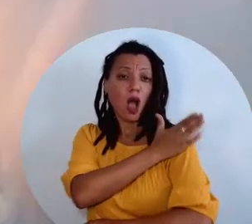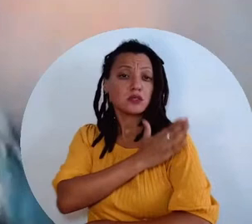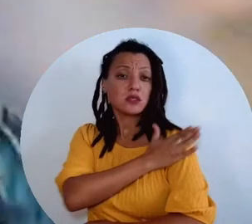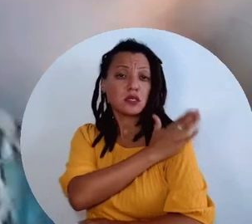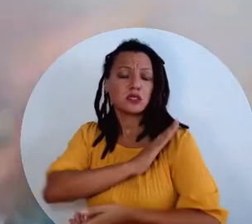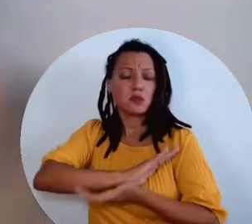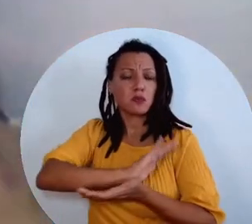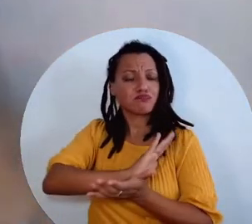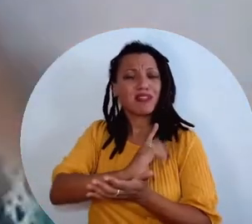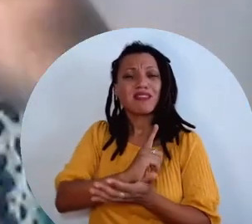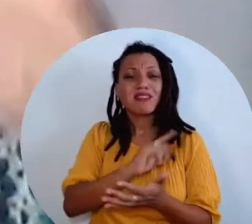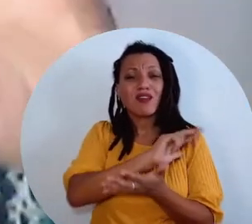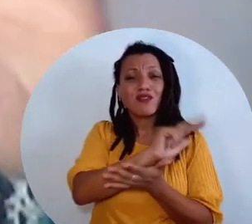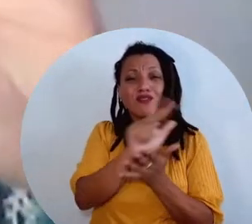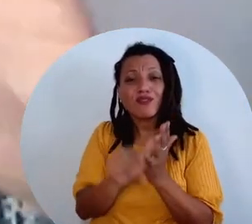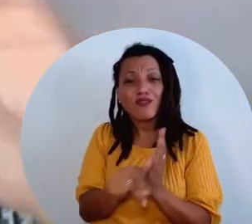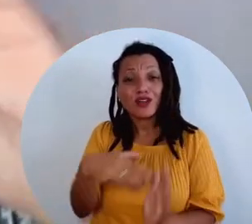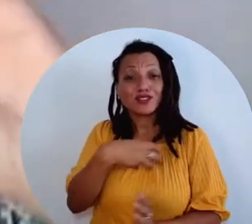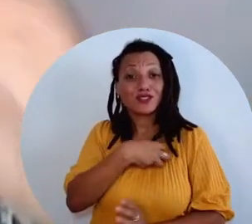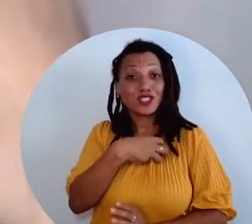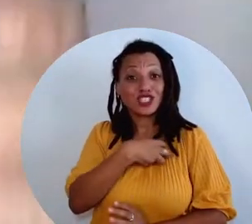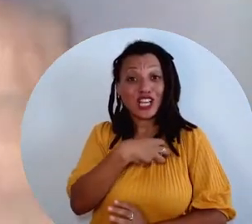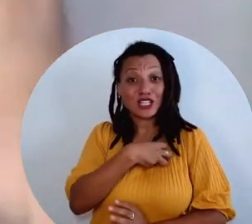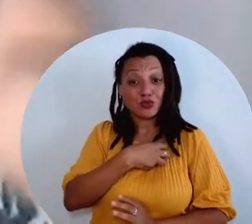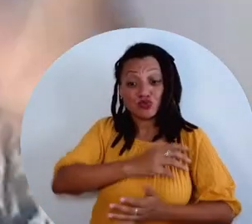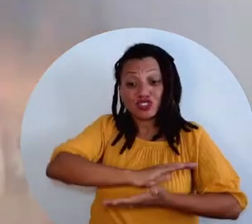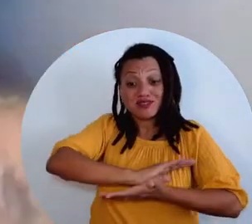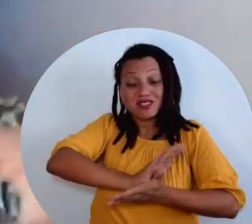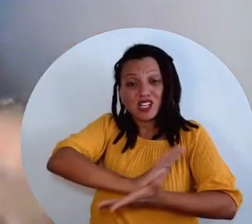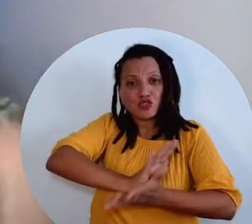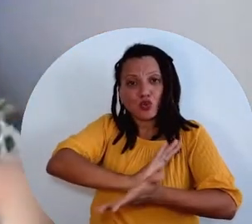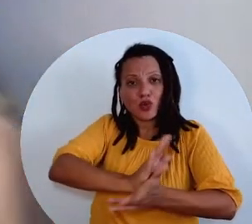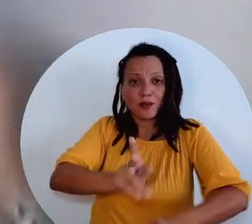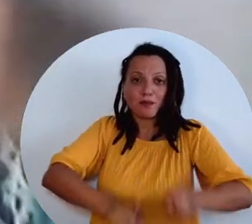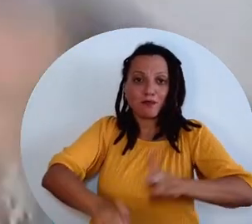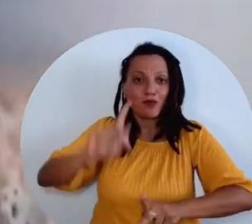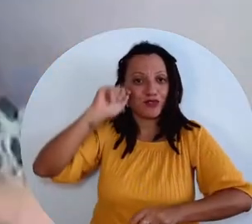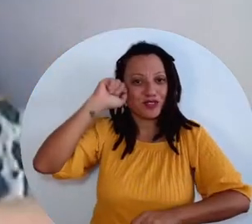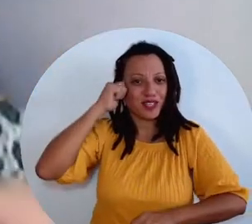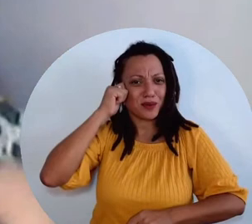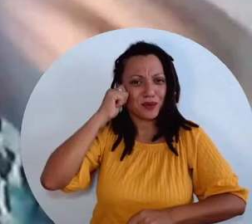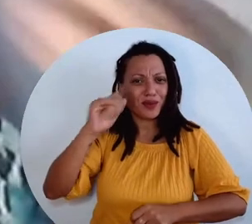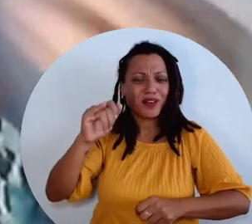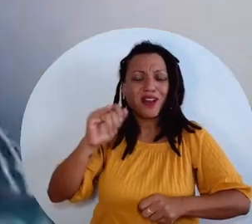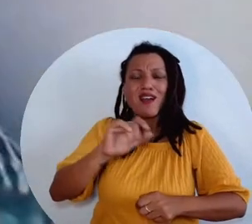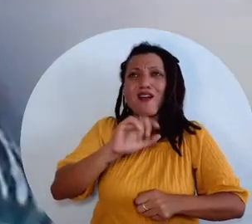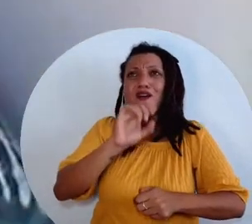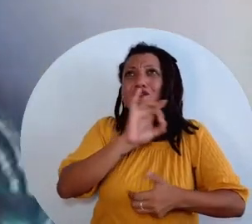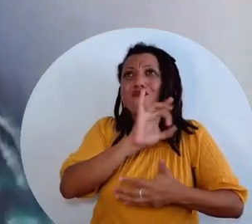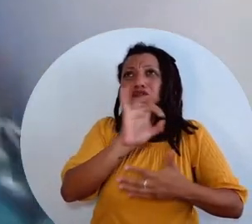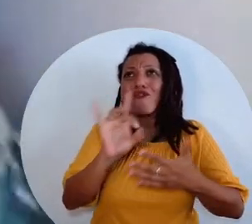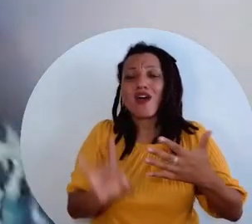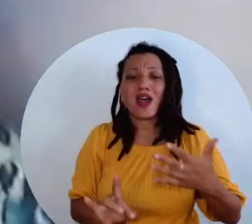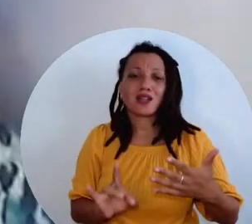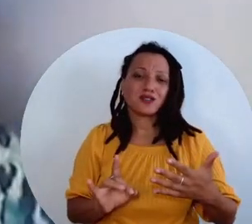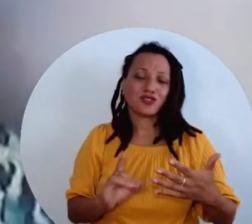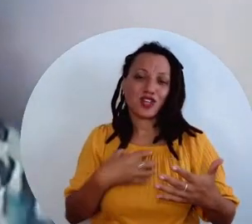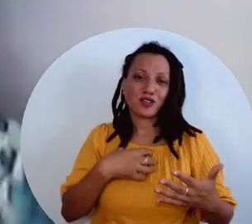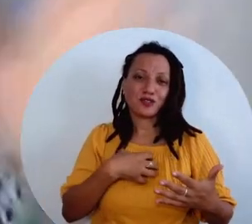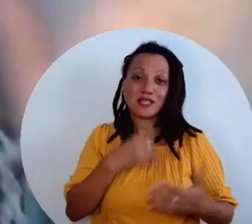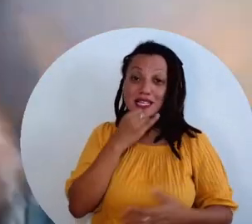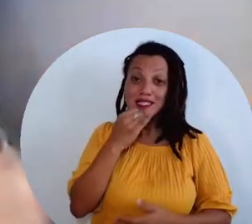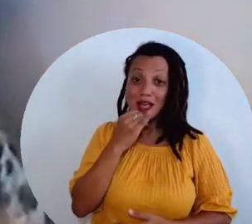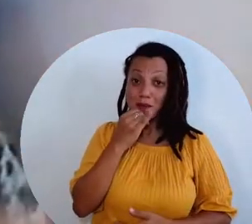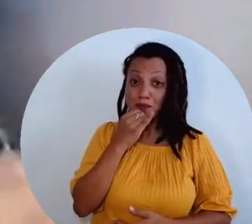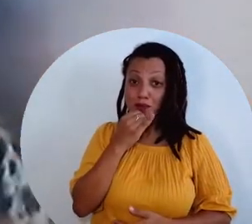Enfim, há muitas formas de se genocidar um povo, né? Porque o sequestro dos nossos